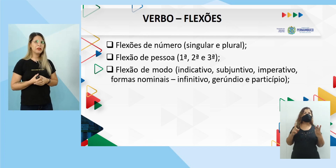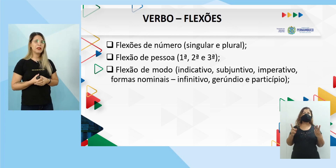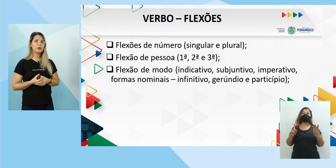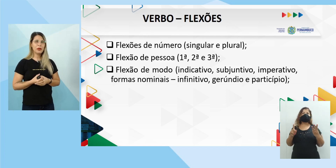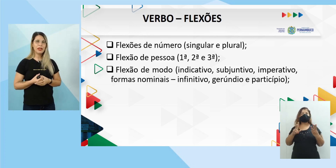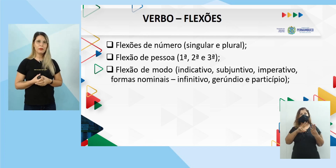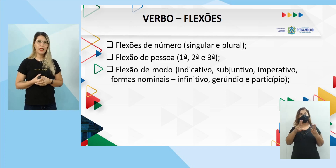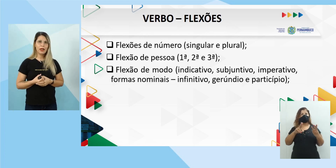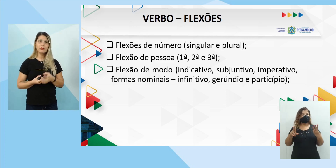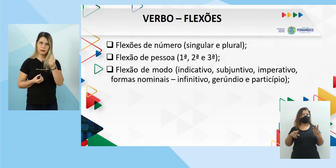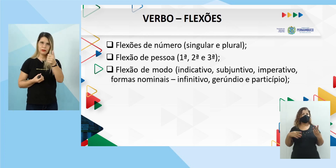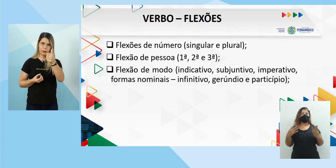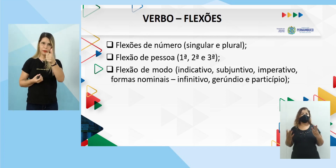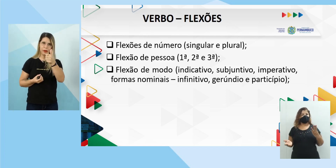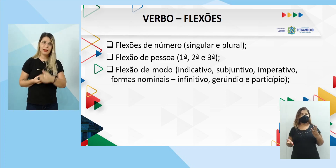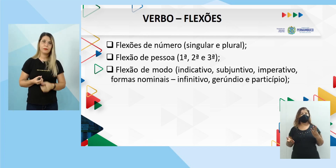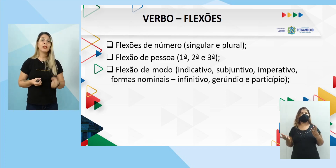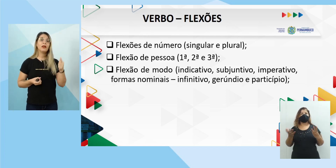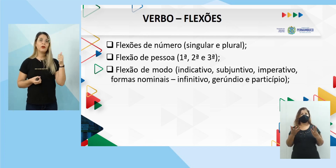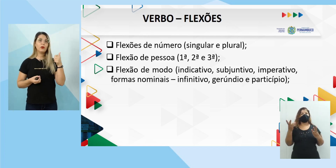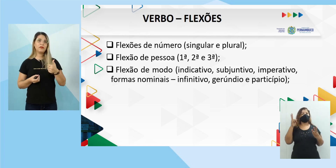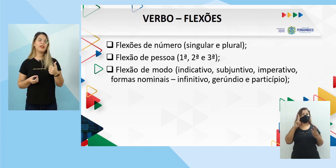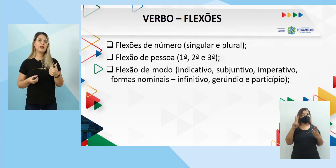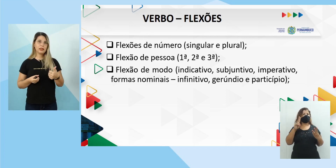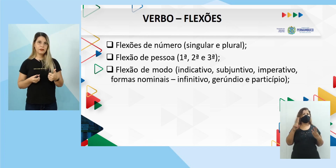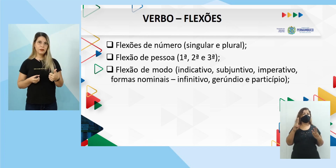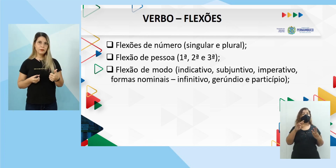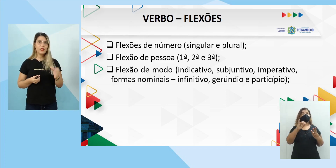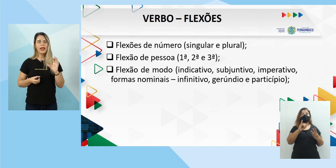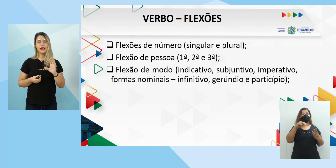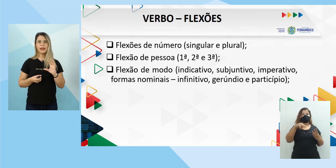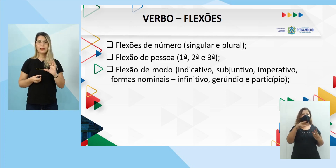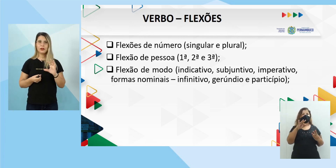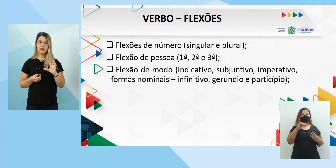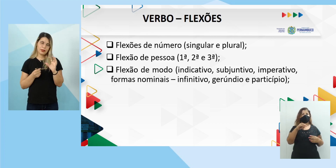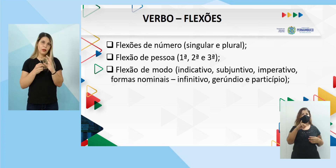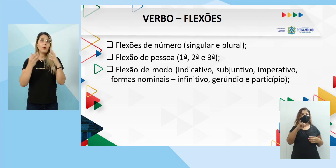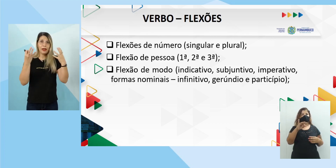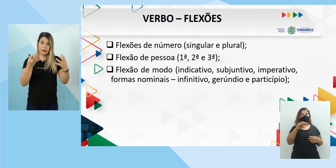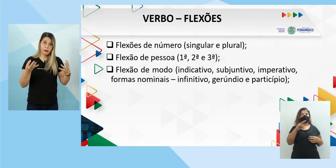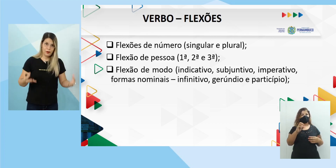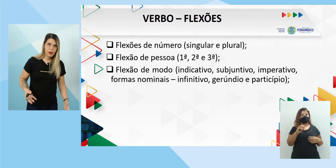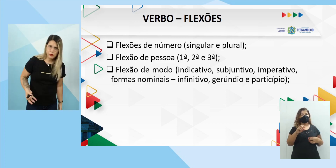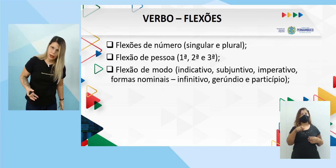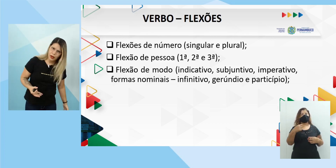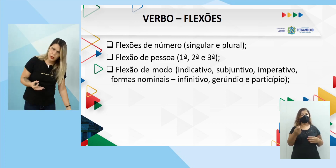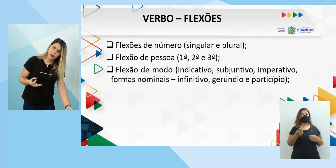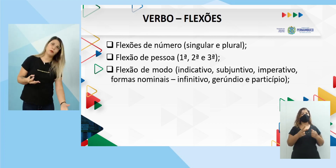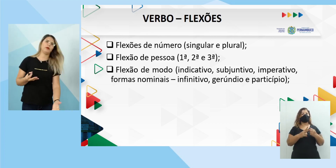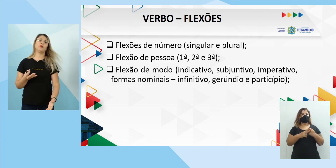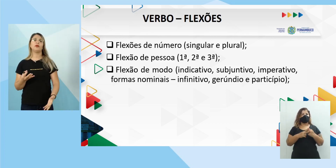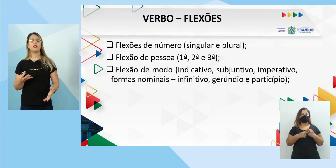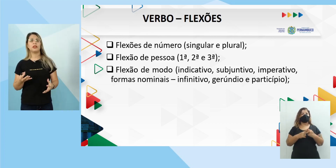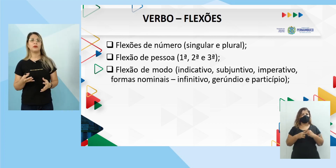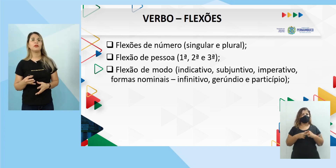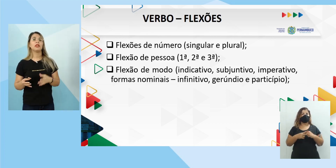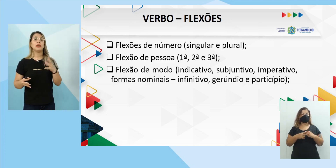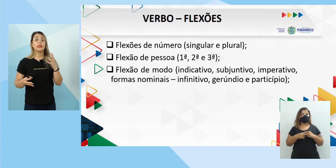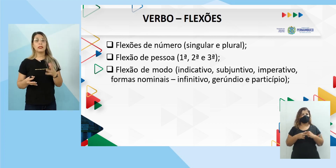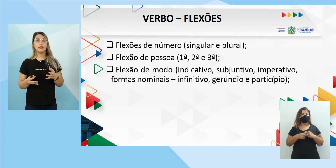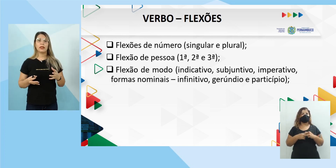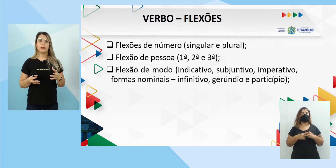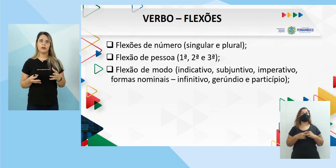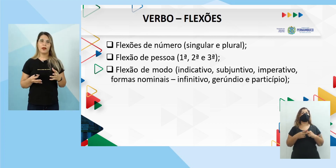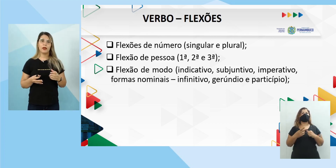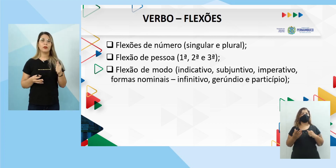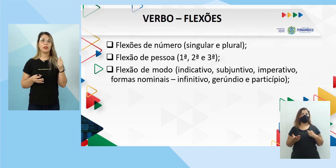lembro não. Dá para lembrar? Vamos lembrar. O infinitivo são aqueles verbos, né? Não, pelo amor de Deus.